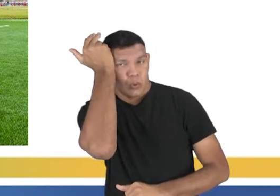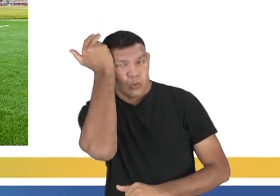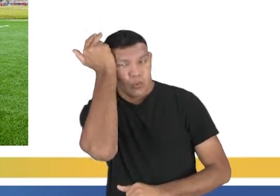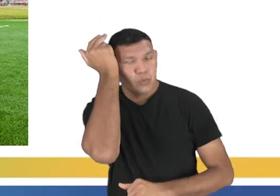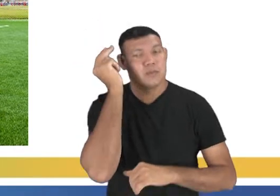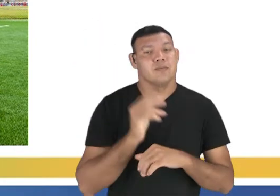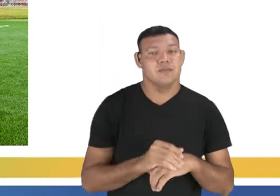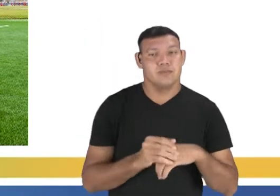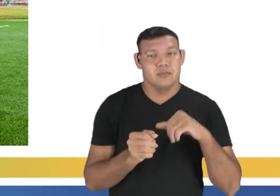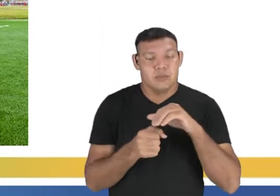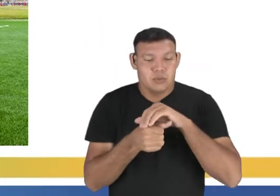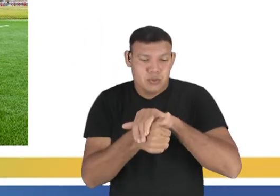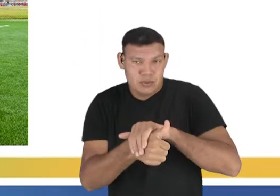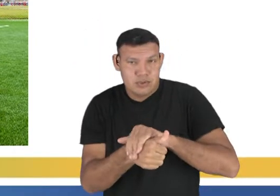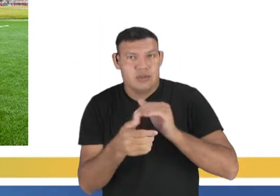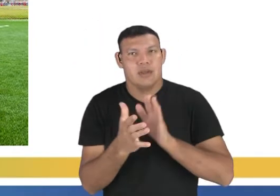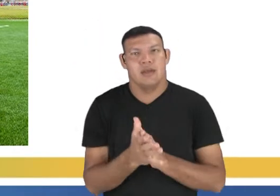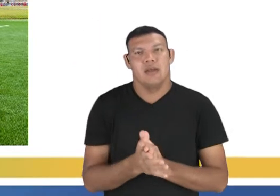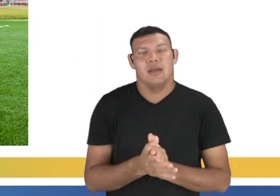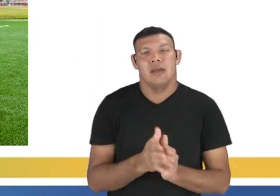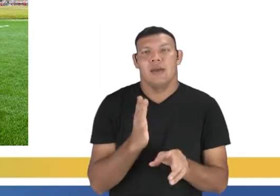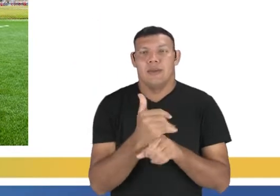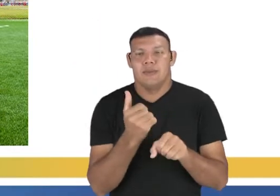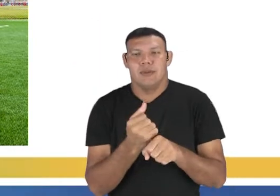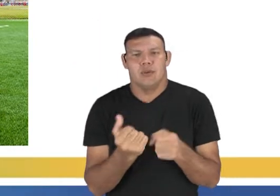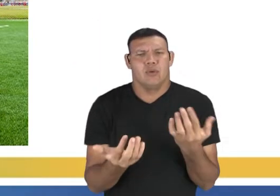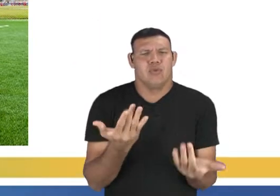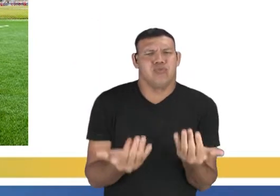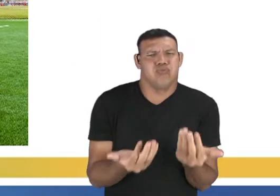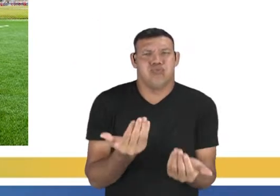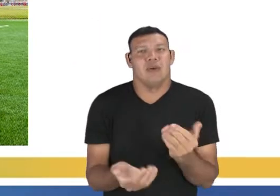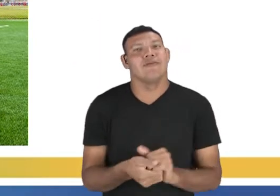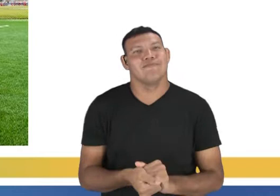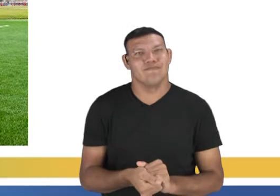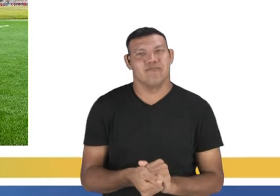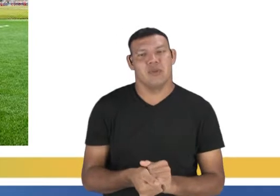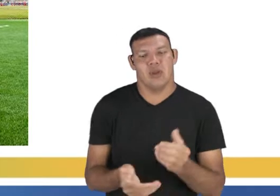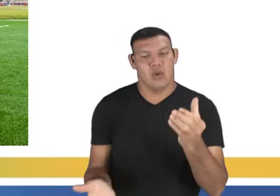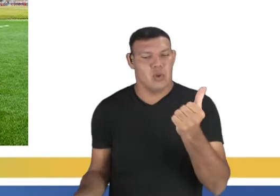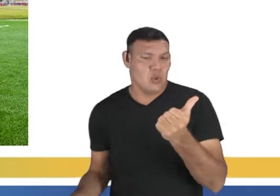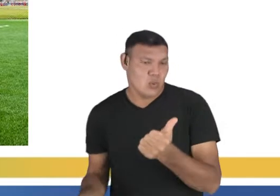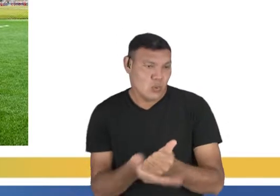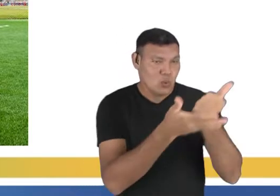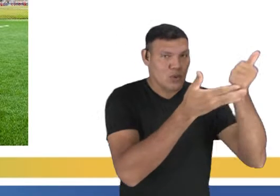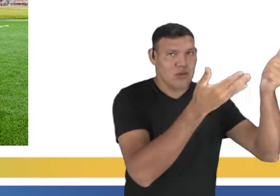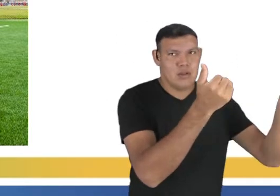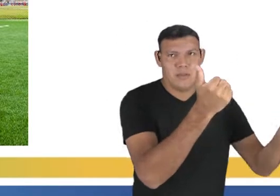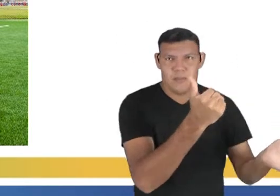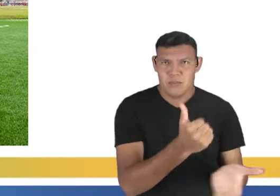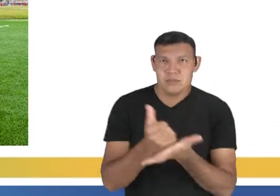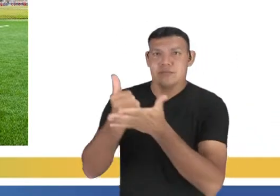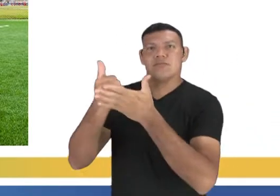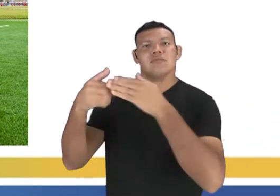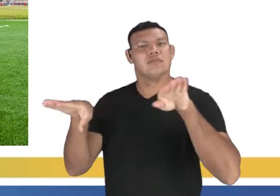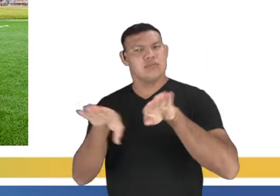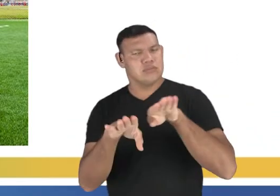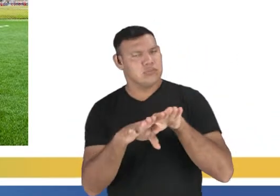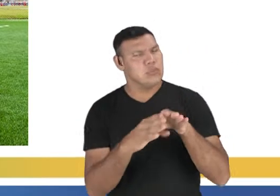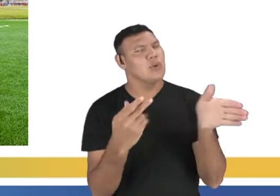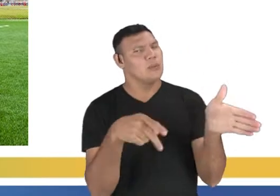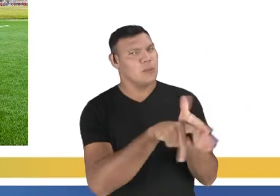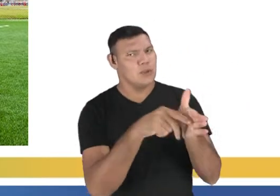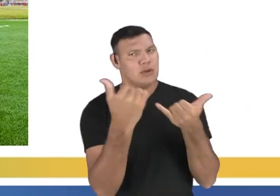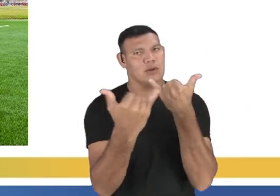aninho, batata quente, a peteca. Essa peteca já não é tão comum, mas também faz parte dos jogos e